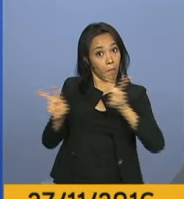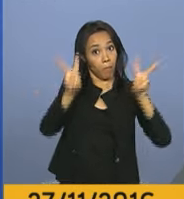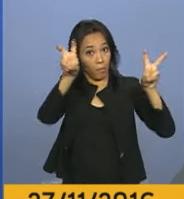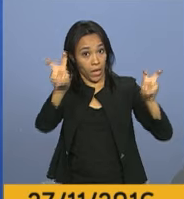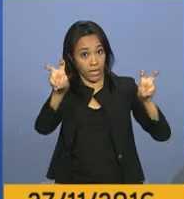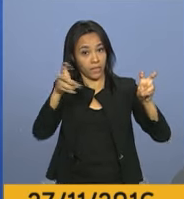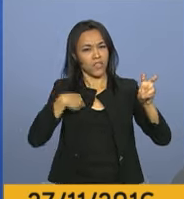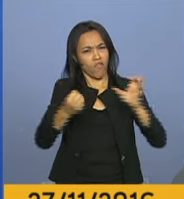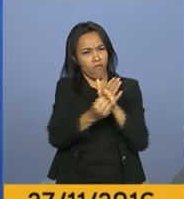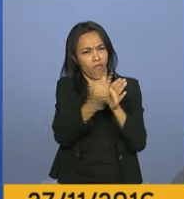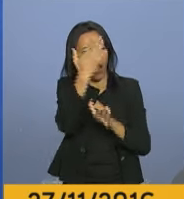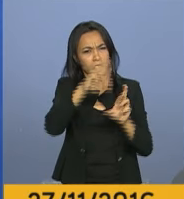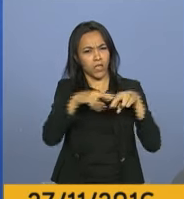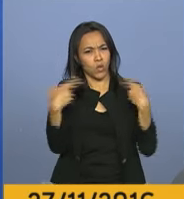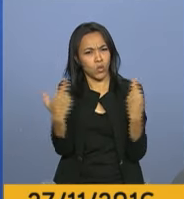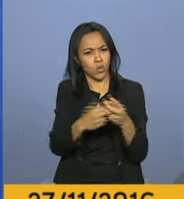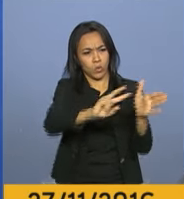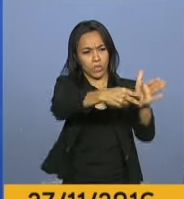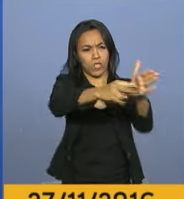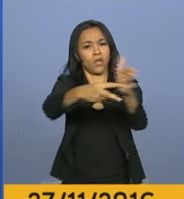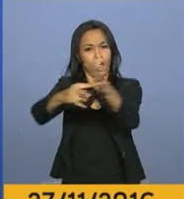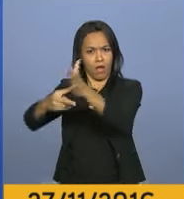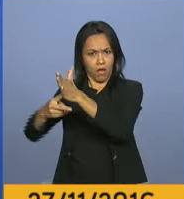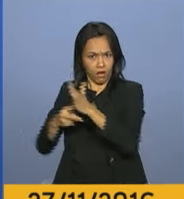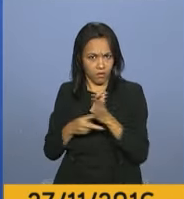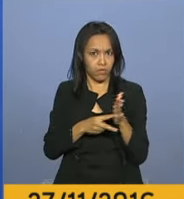várias reuniões com as centrais sindicais,